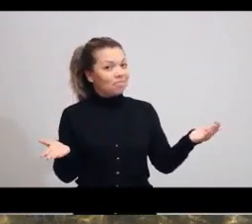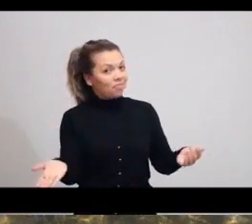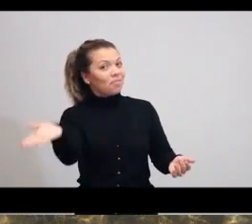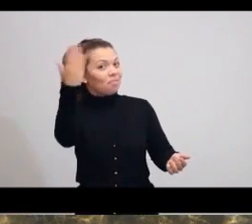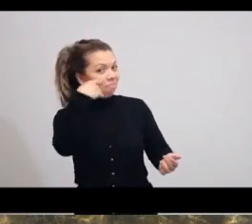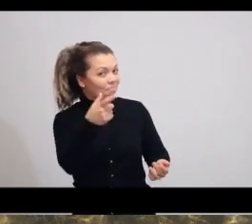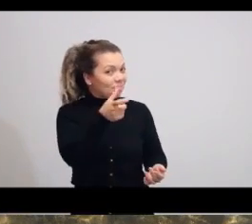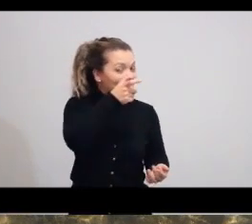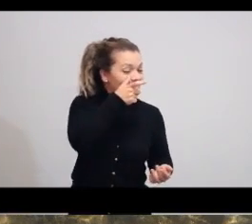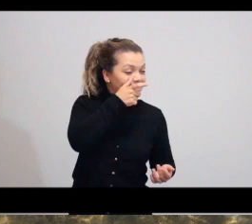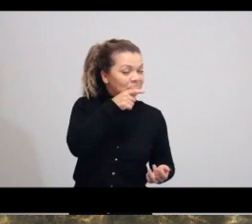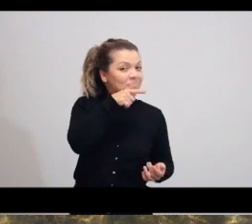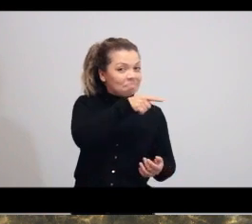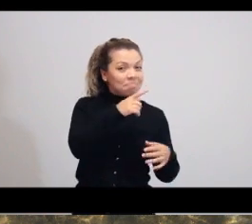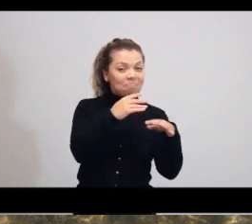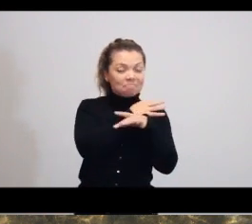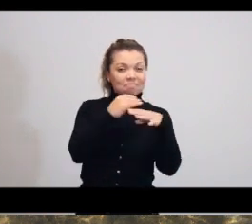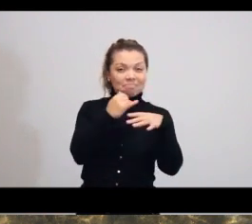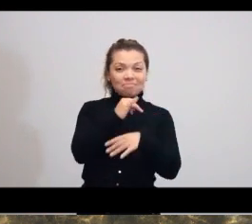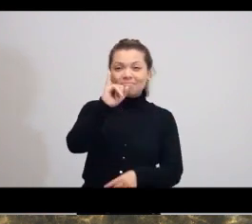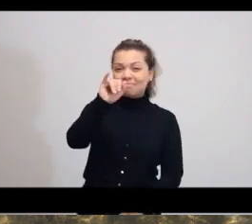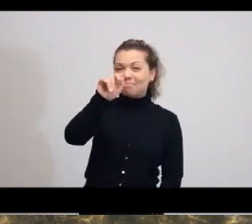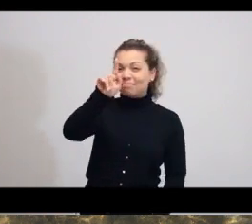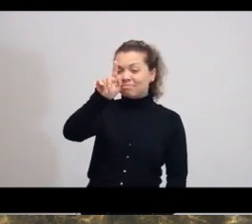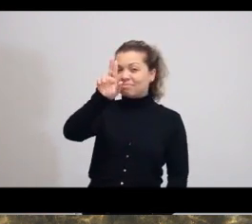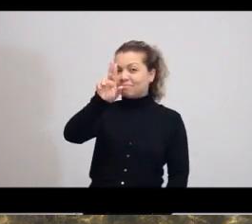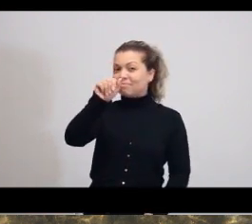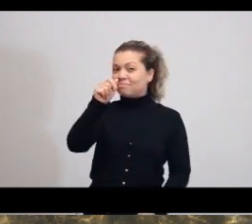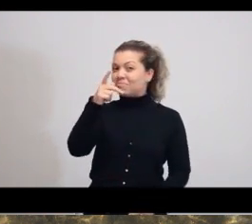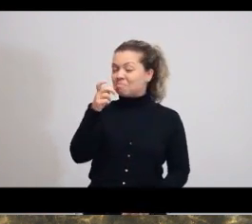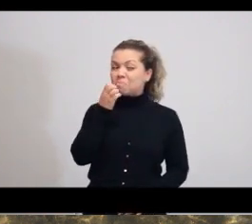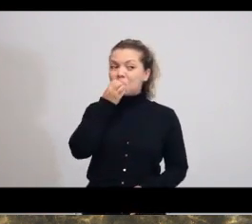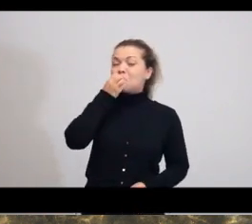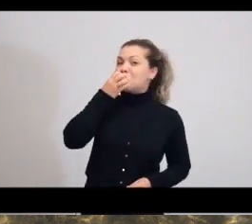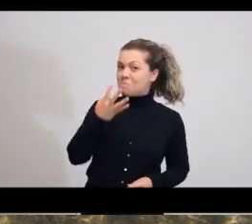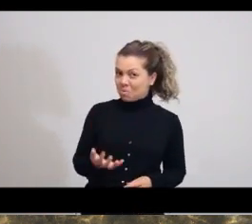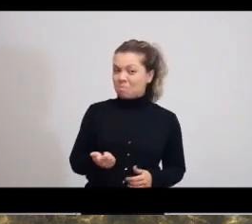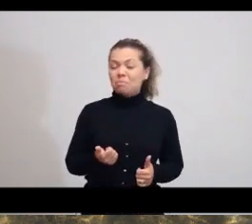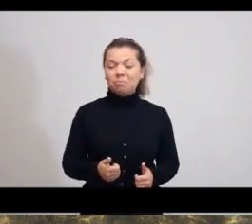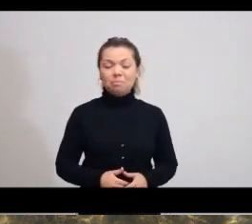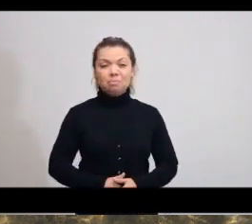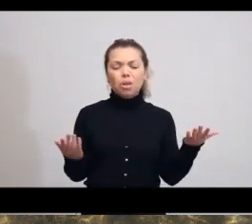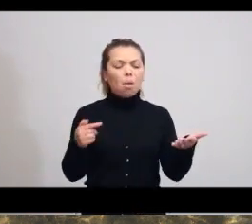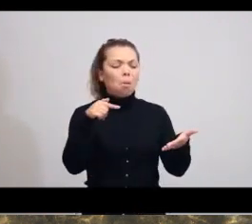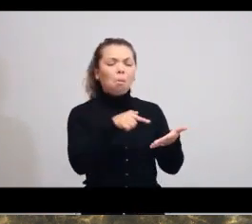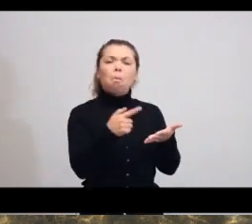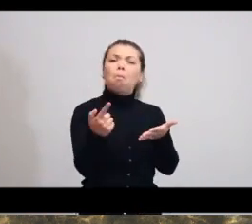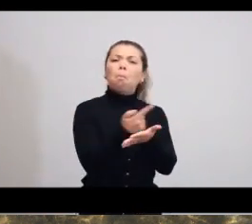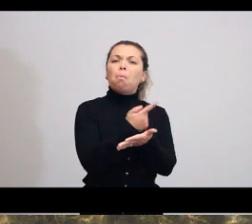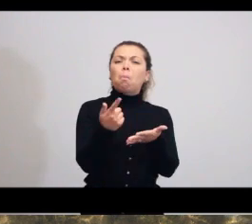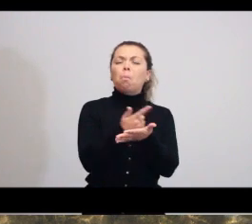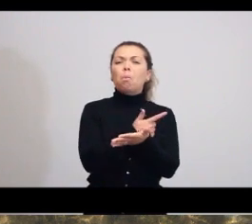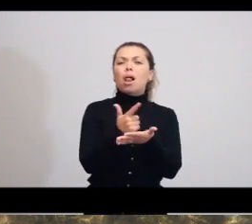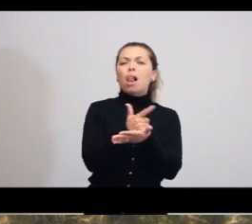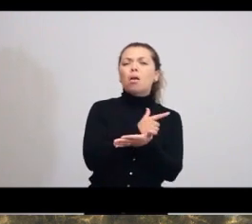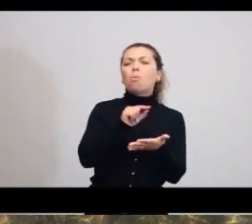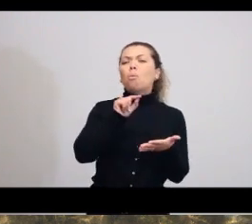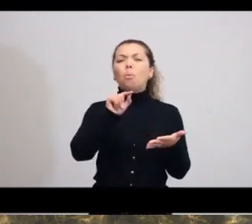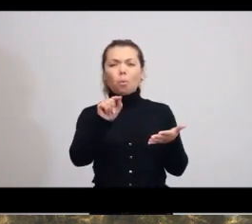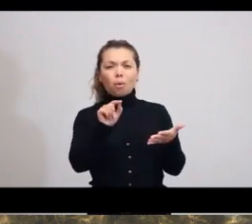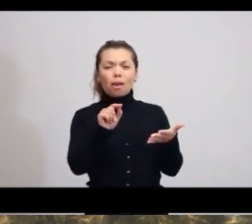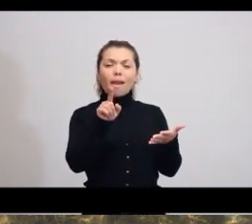colônia. Iguape ainda é desconhecida para boa parte de nossa população. Antes de contemplar a trajetória histórica de